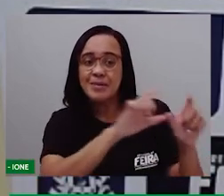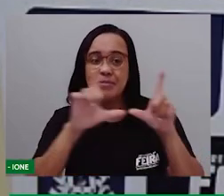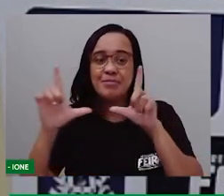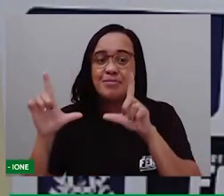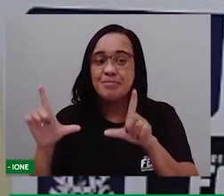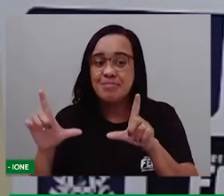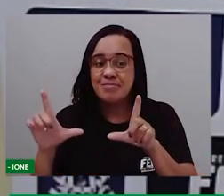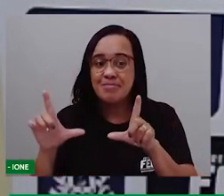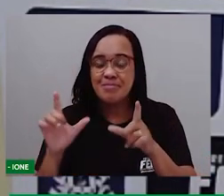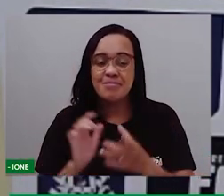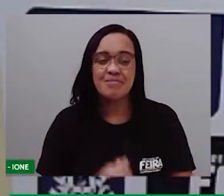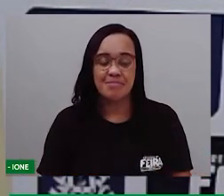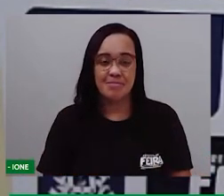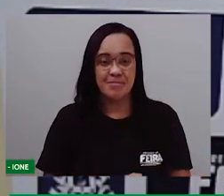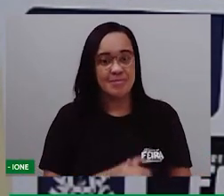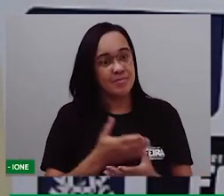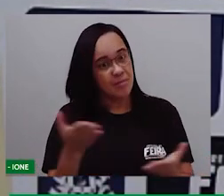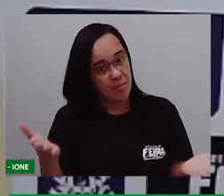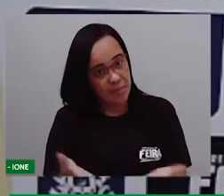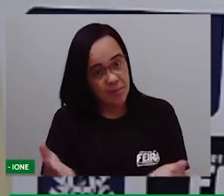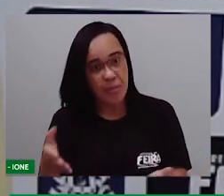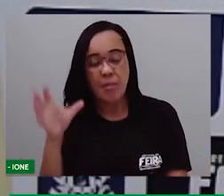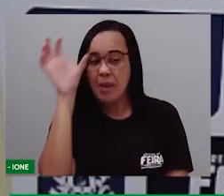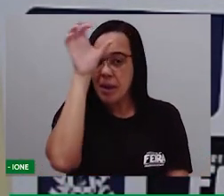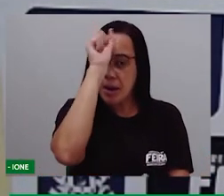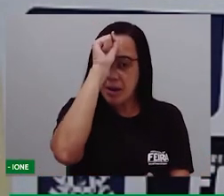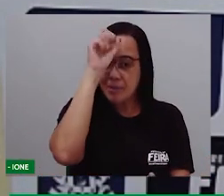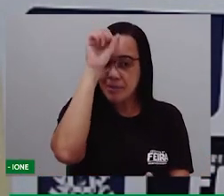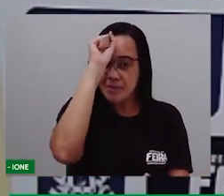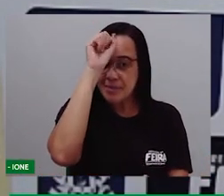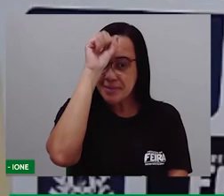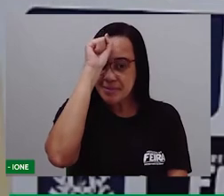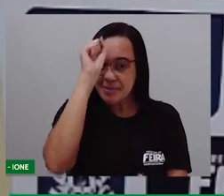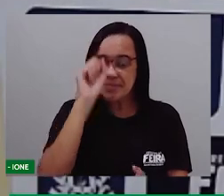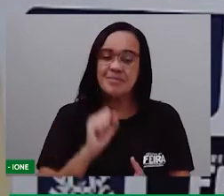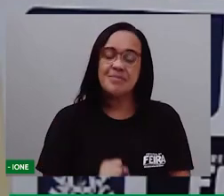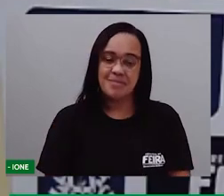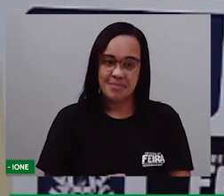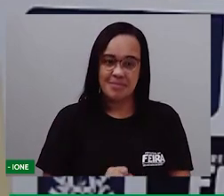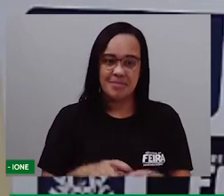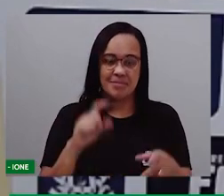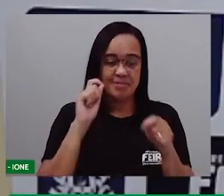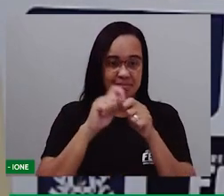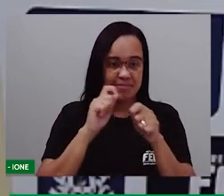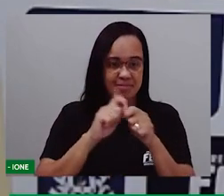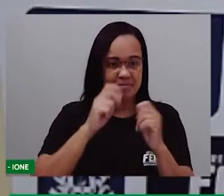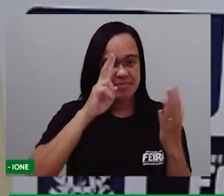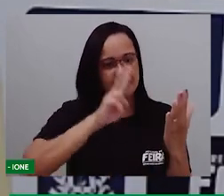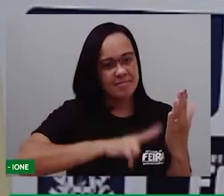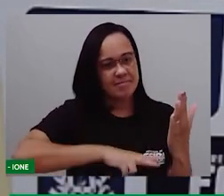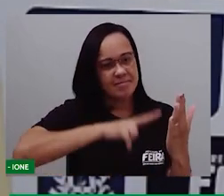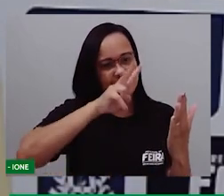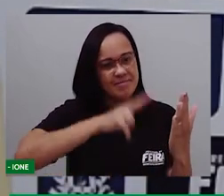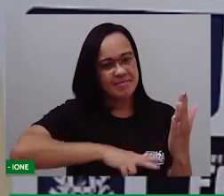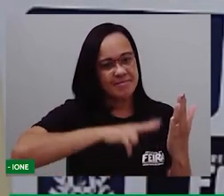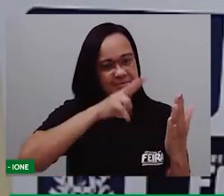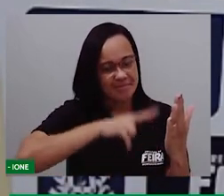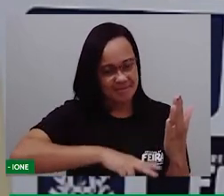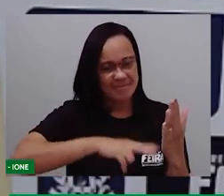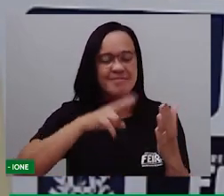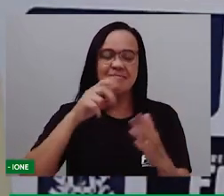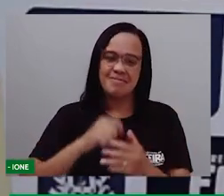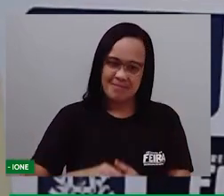hoje nessa aula a gente aprender e a favela leitura de alguns